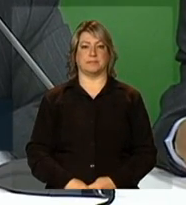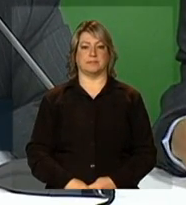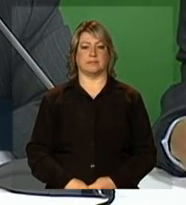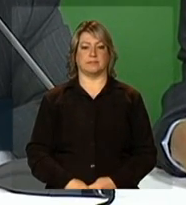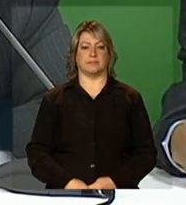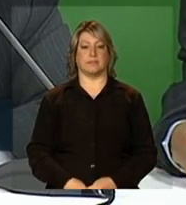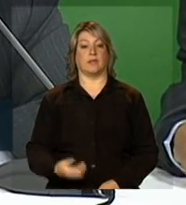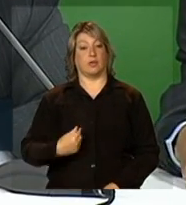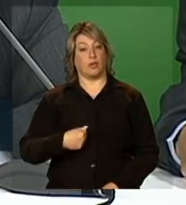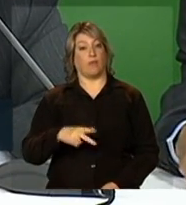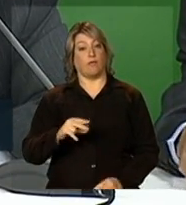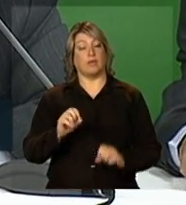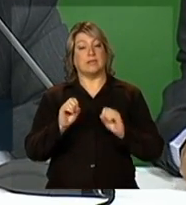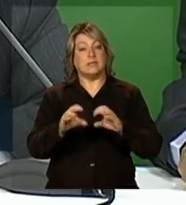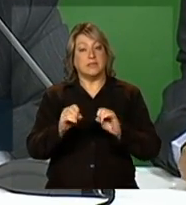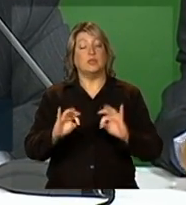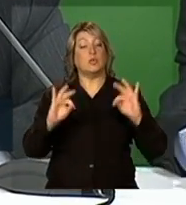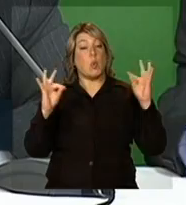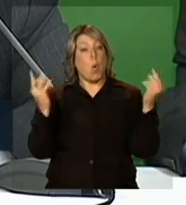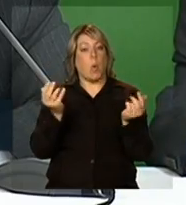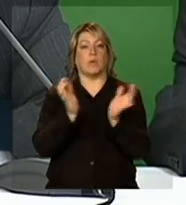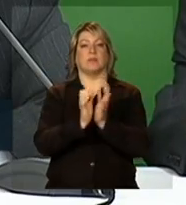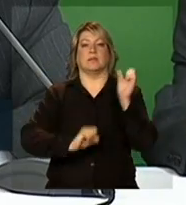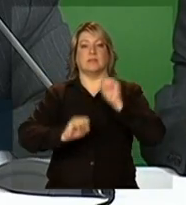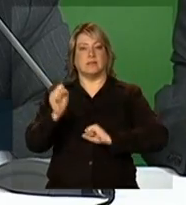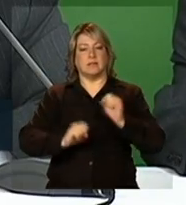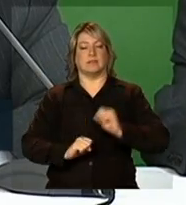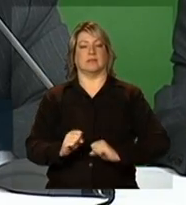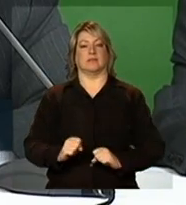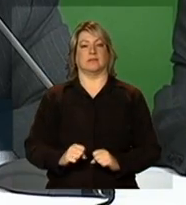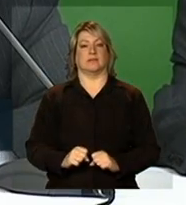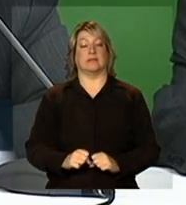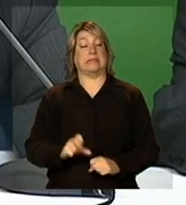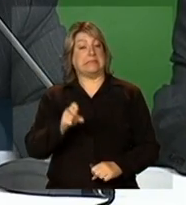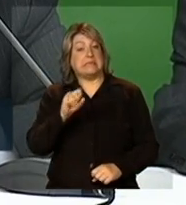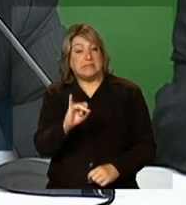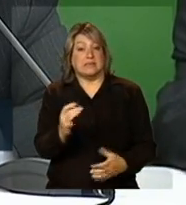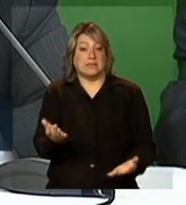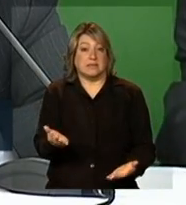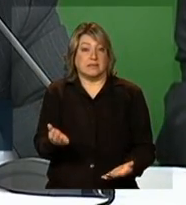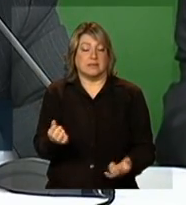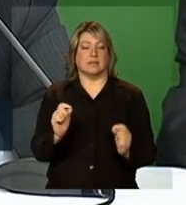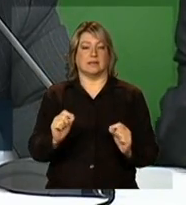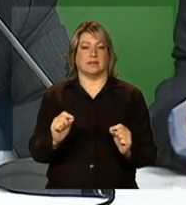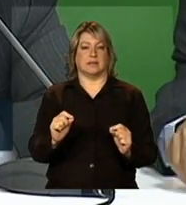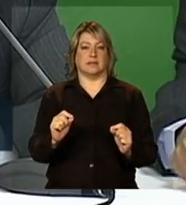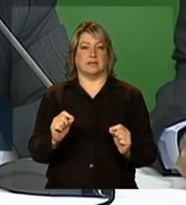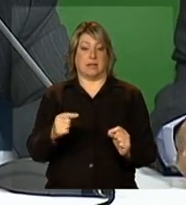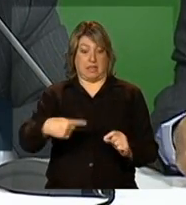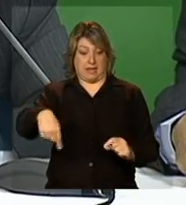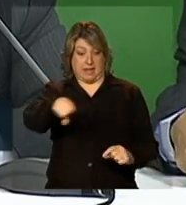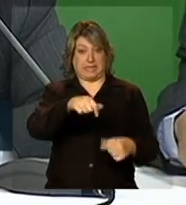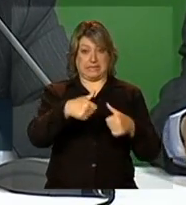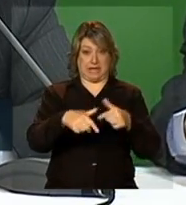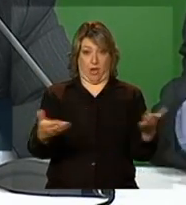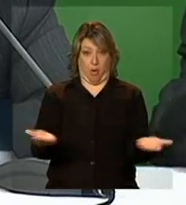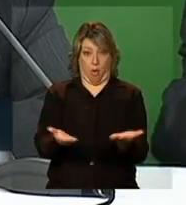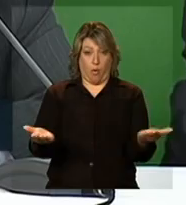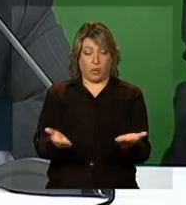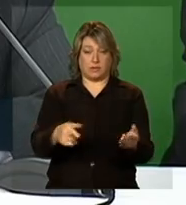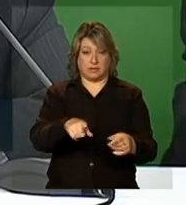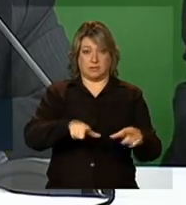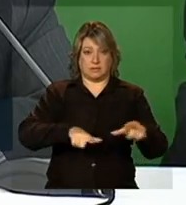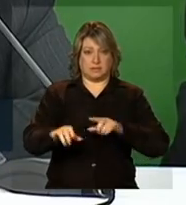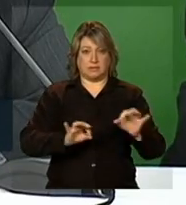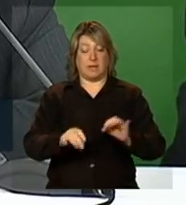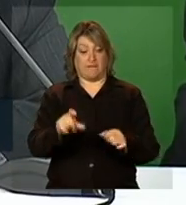Eu estou dizendo que nós vamos profissionalizar todas as companhias. Se, por acaso, o que está gerindo hoje está